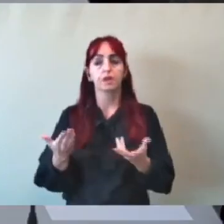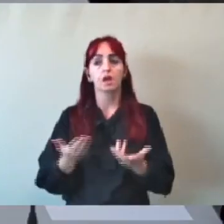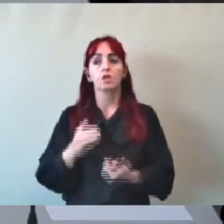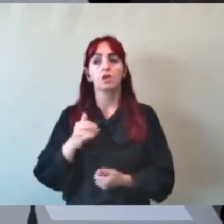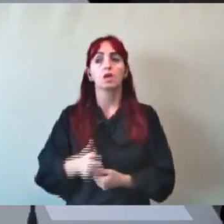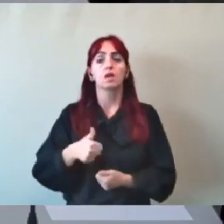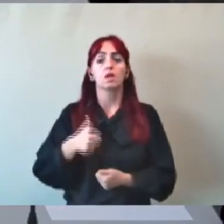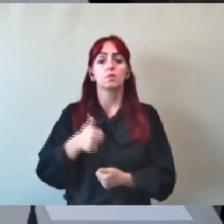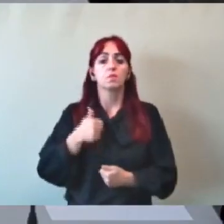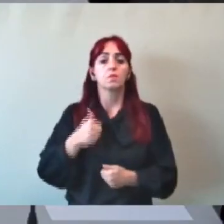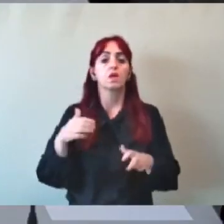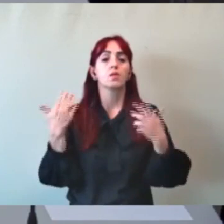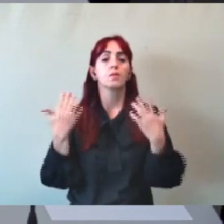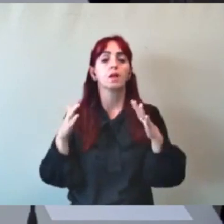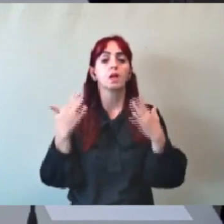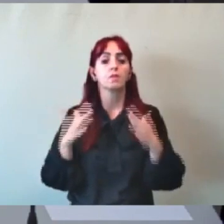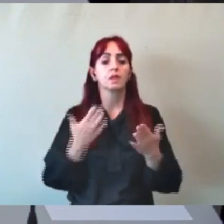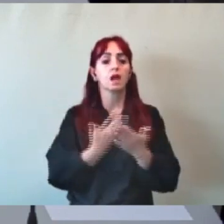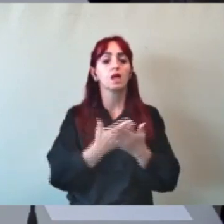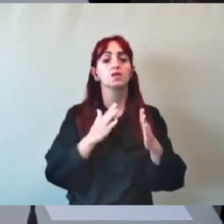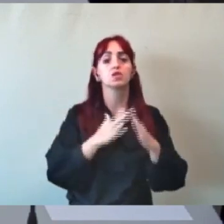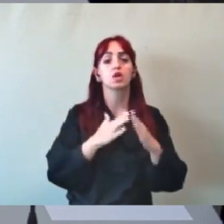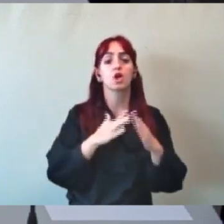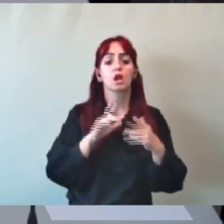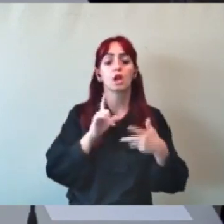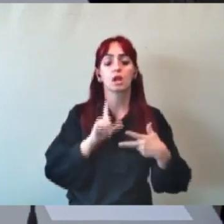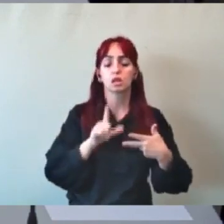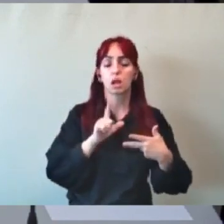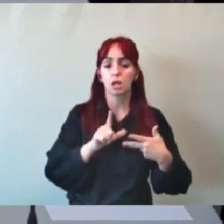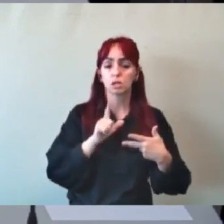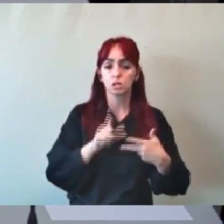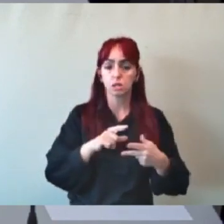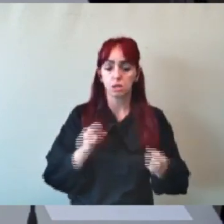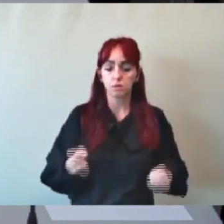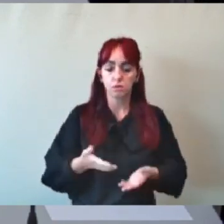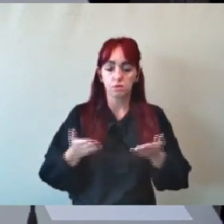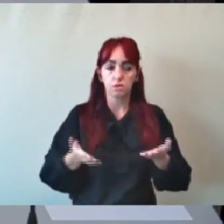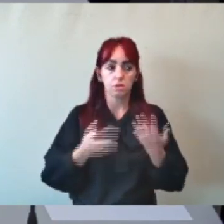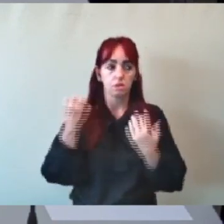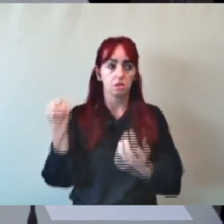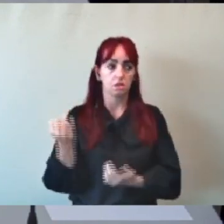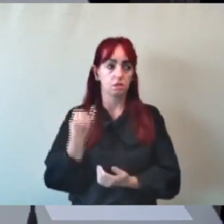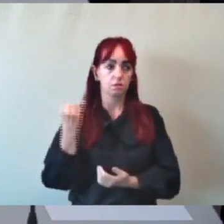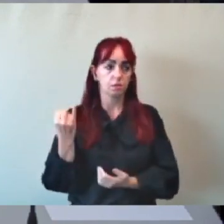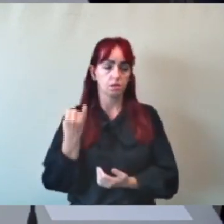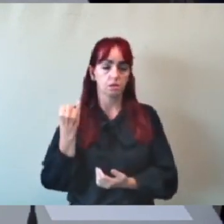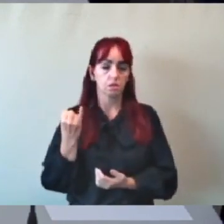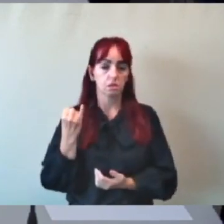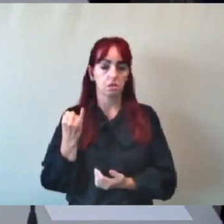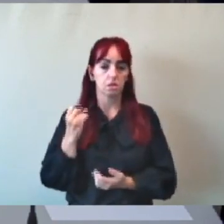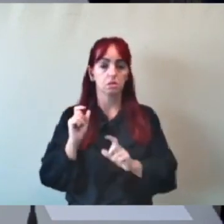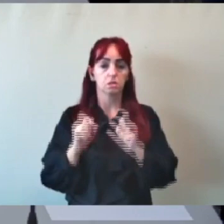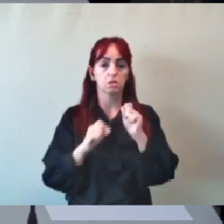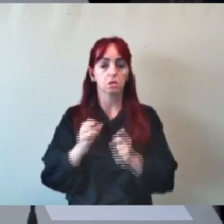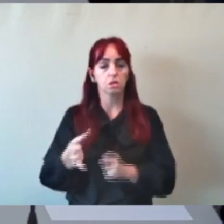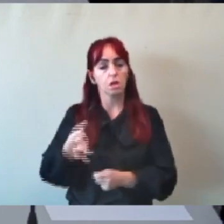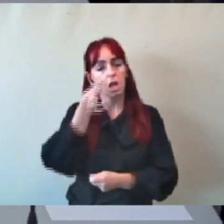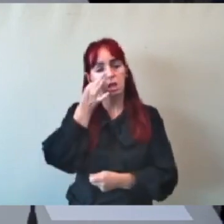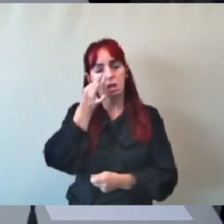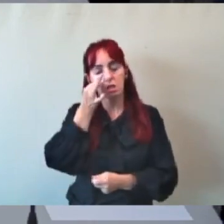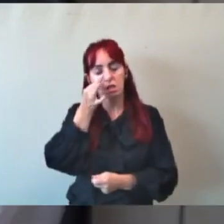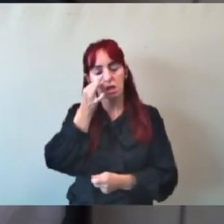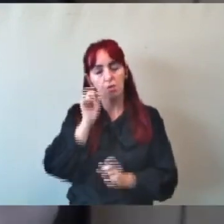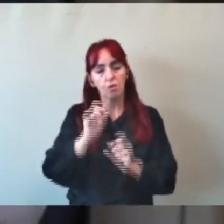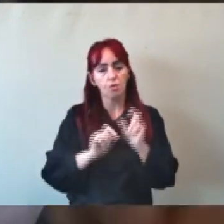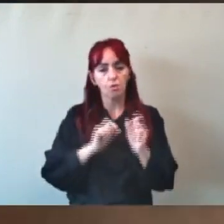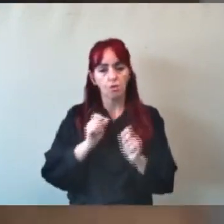a Escola do Legislativo, né? Essas iniciativas são importantes. E o que me chamou a atenção aqui é justamente a percepção do jovem,